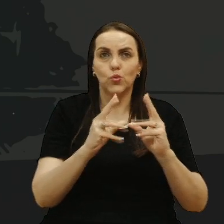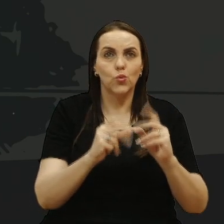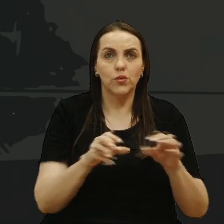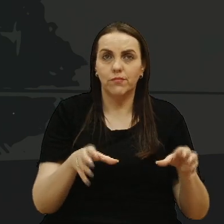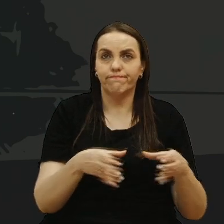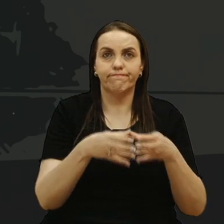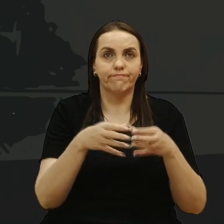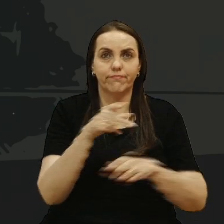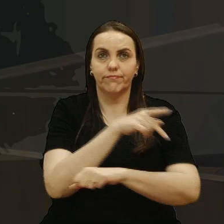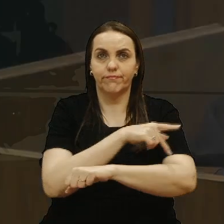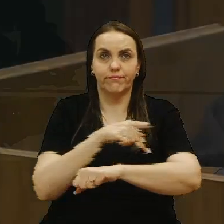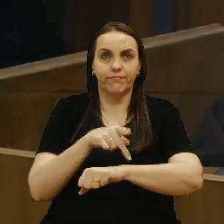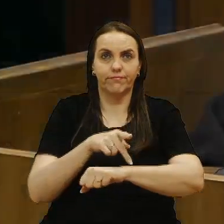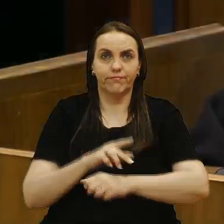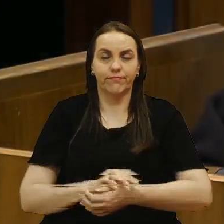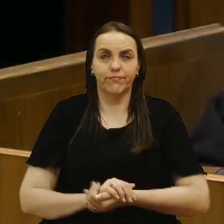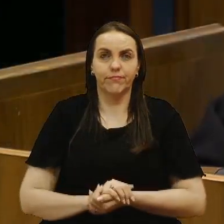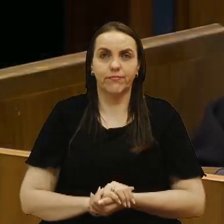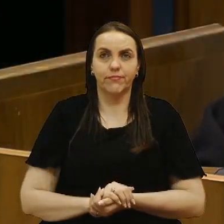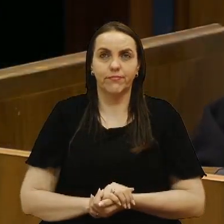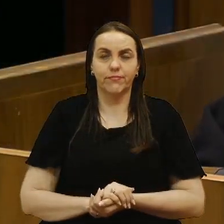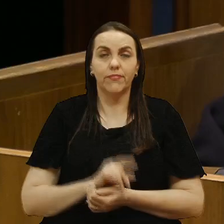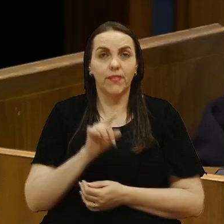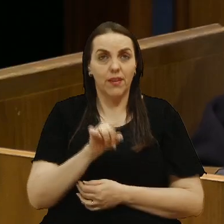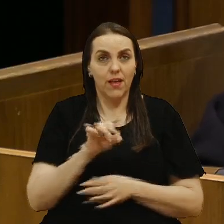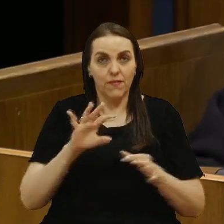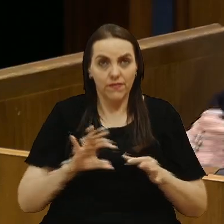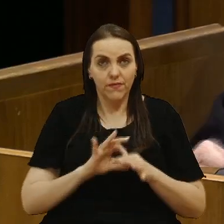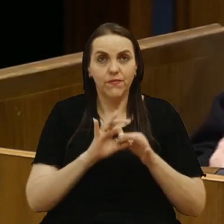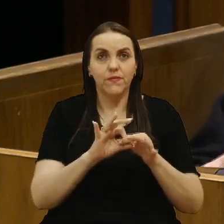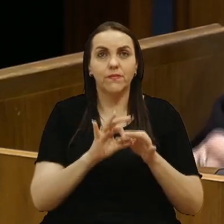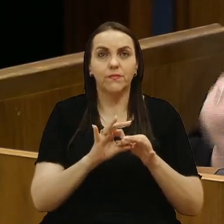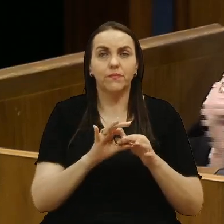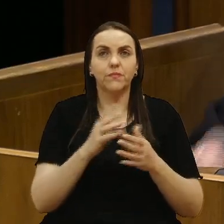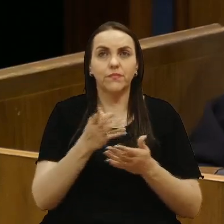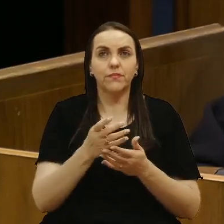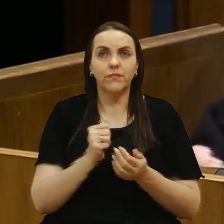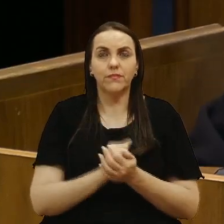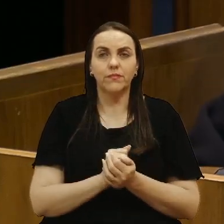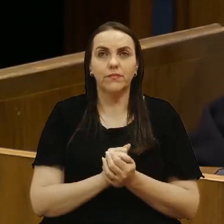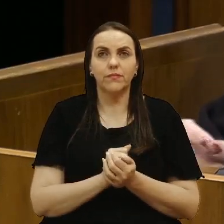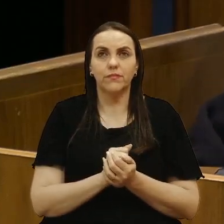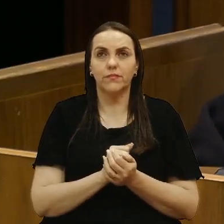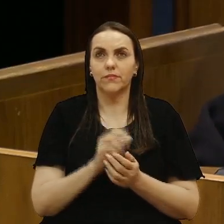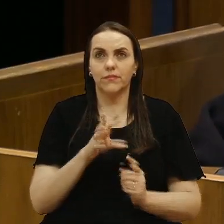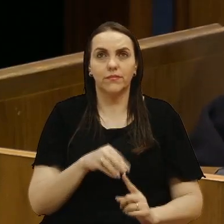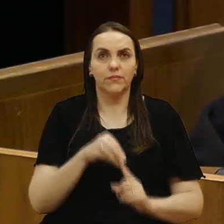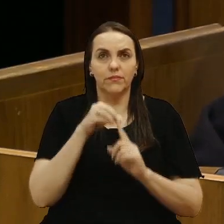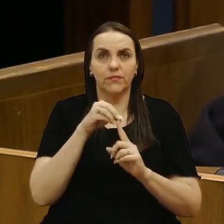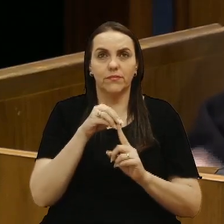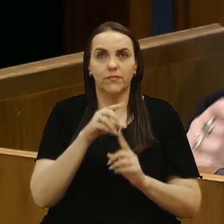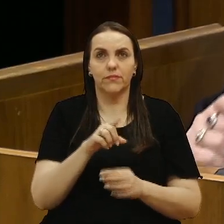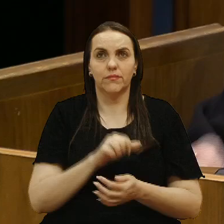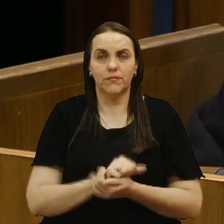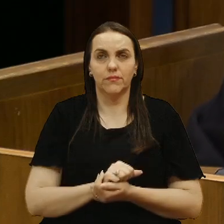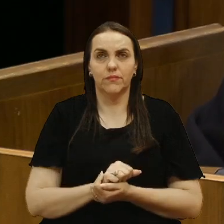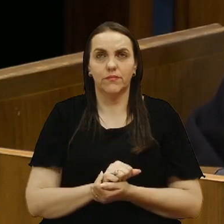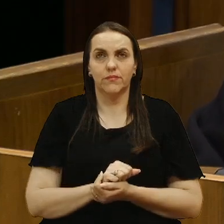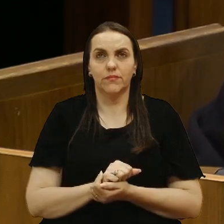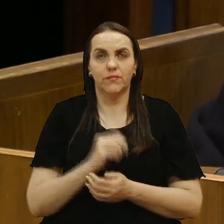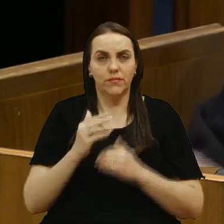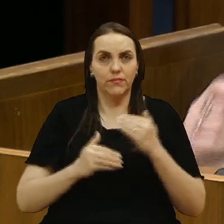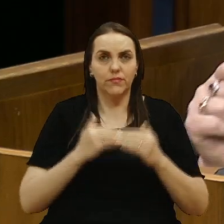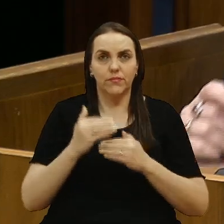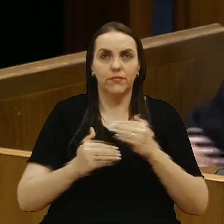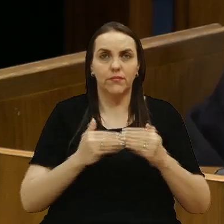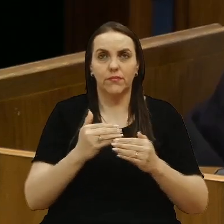equipe pedagógica. E esses vínculos são parte essencial do